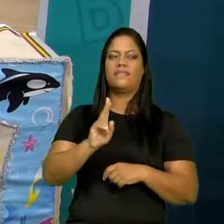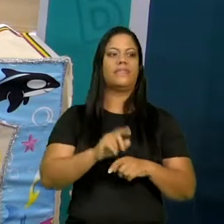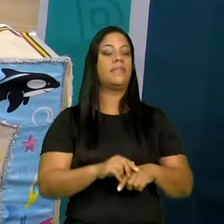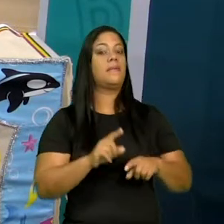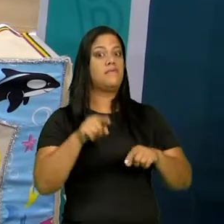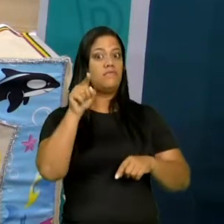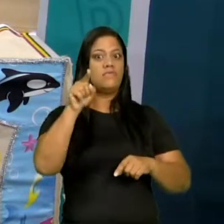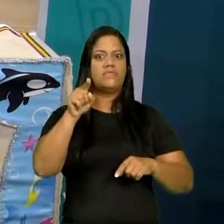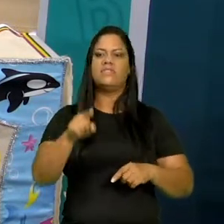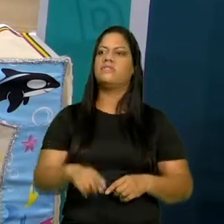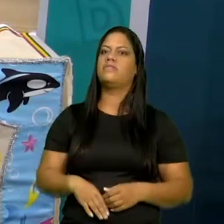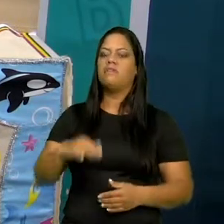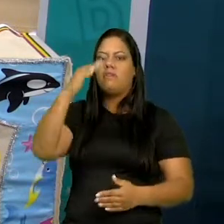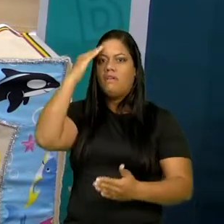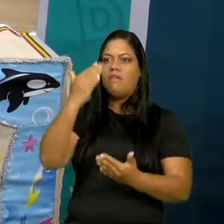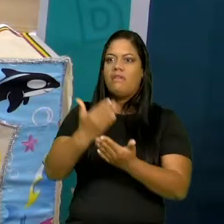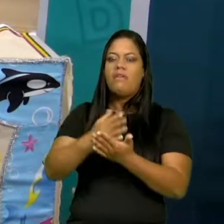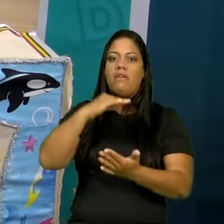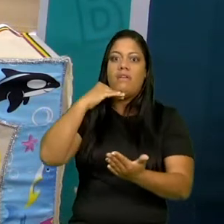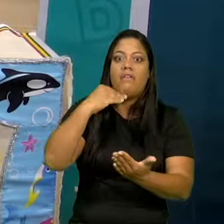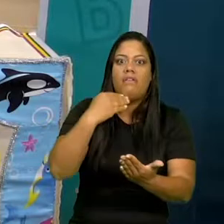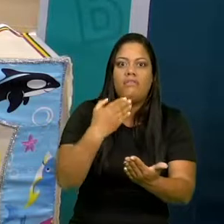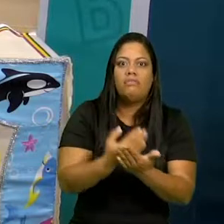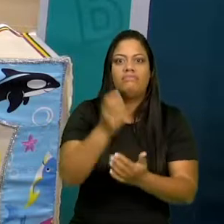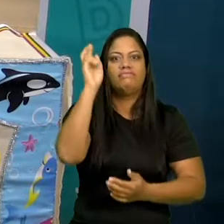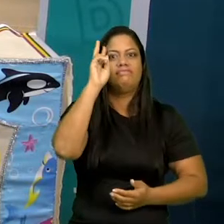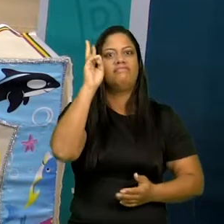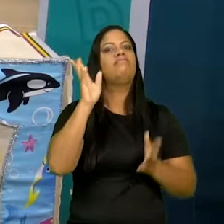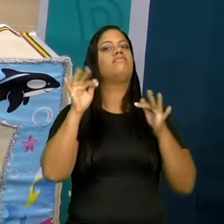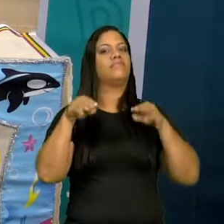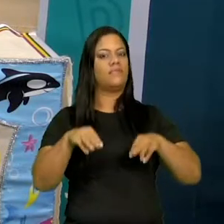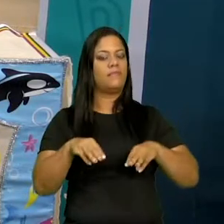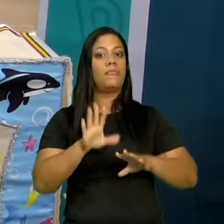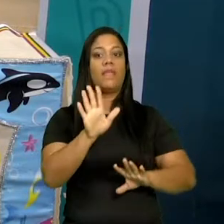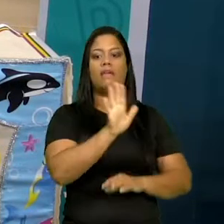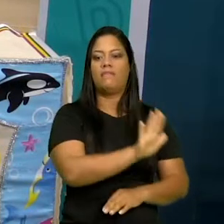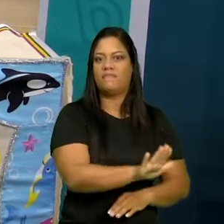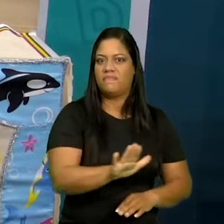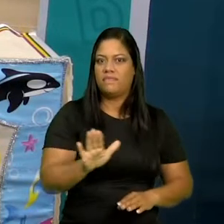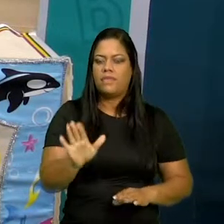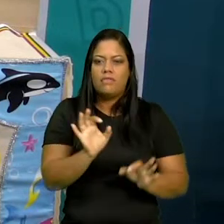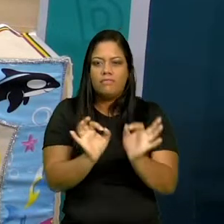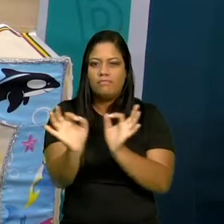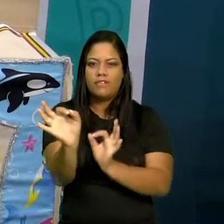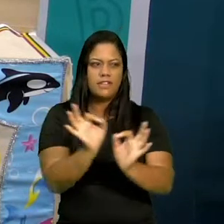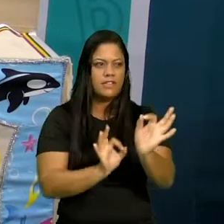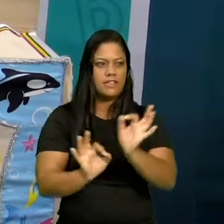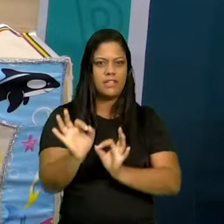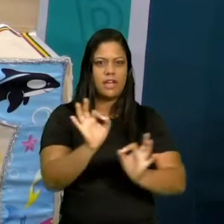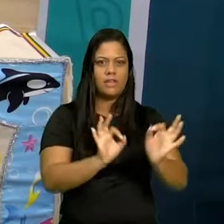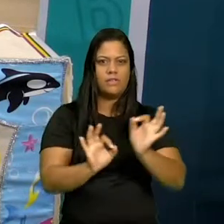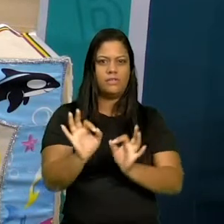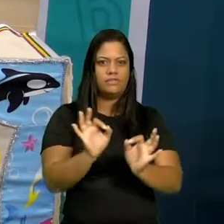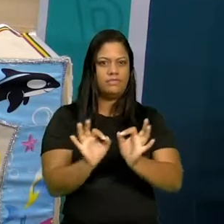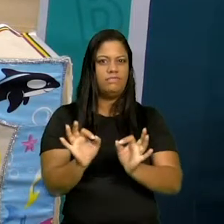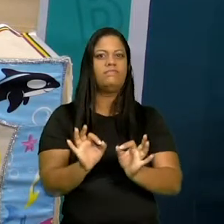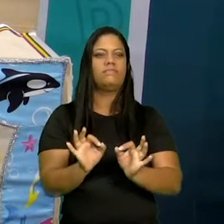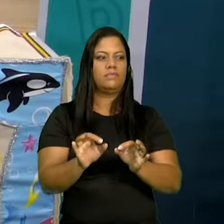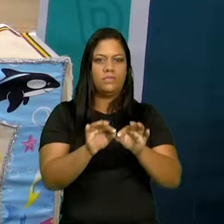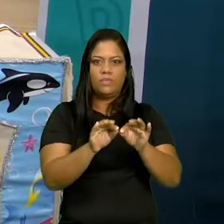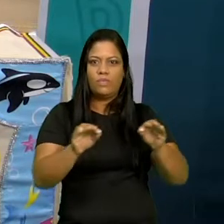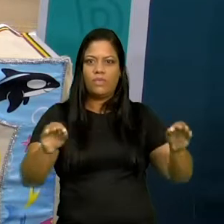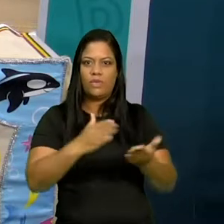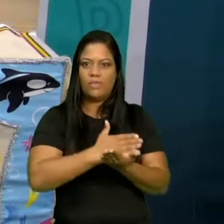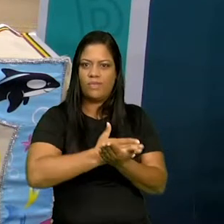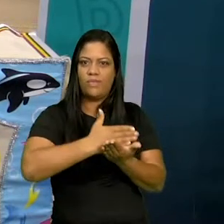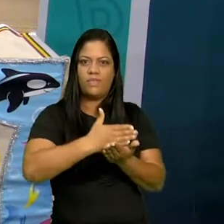se surpreender, leiturinha. Então, criança, os animais prepararam. Colocaram a